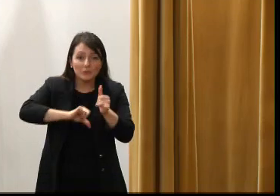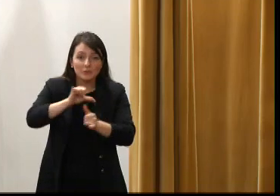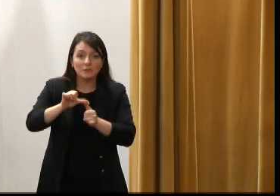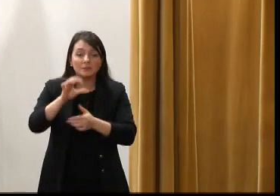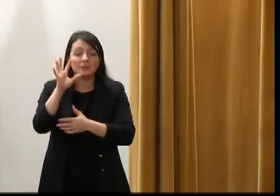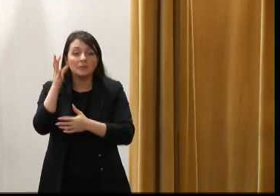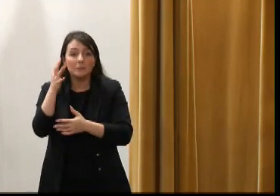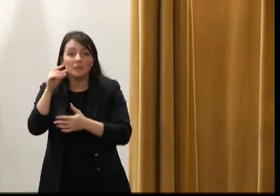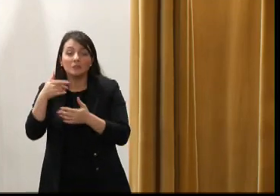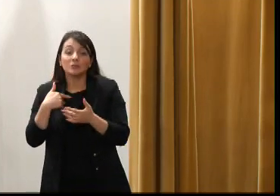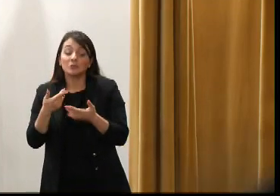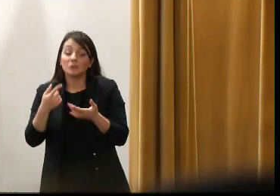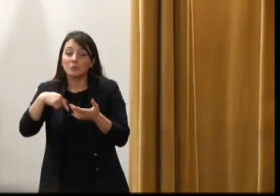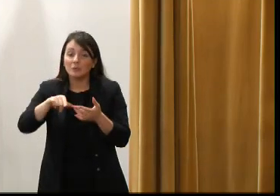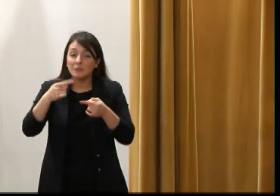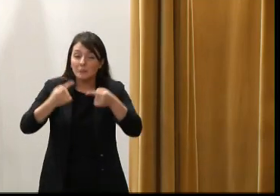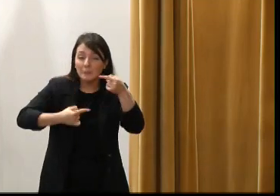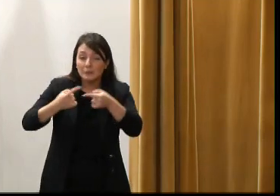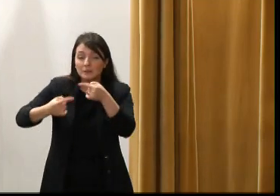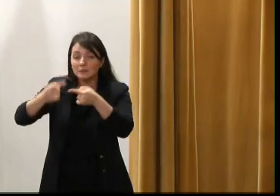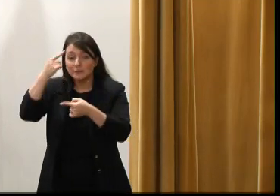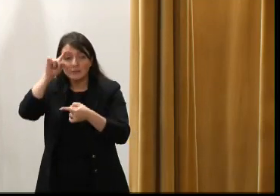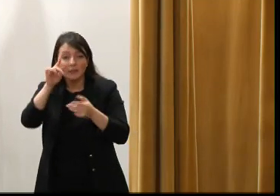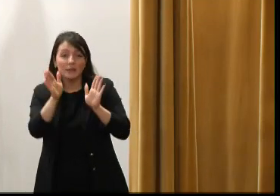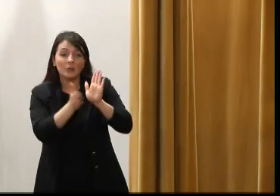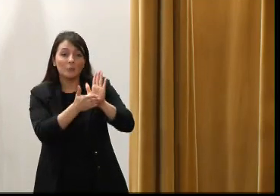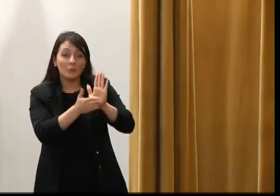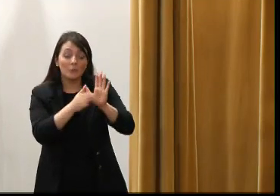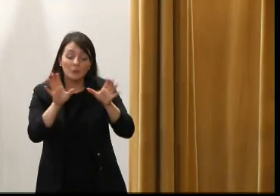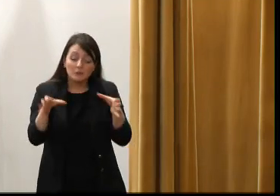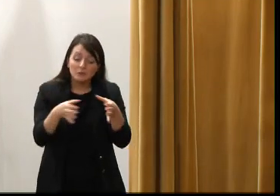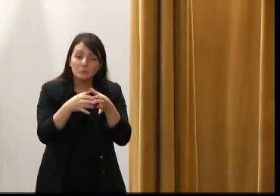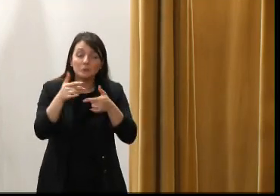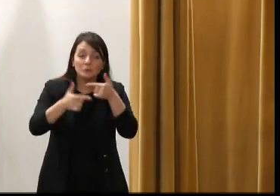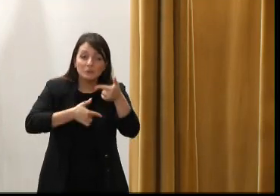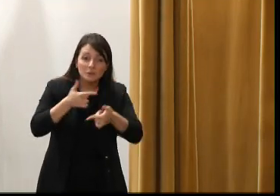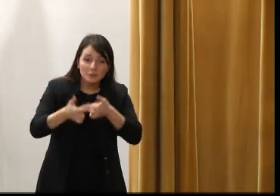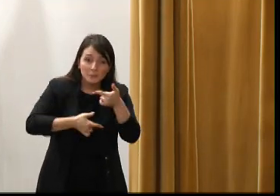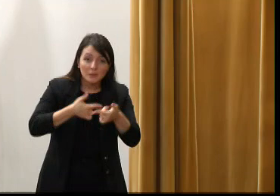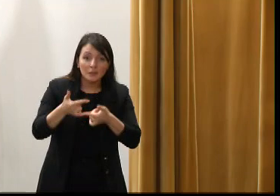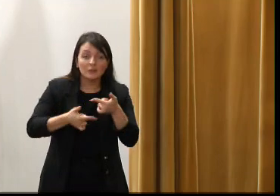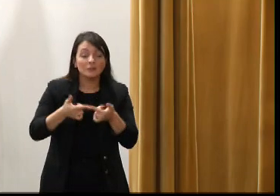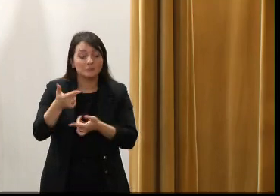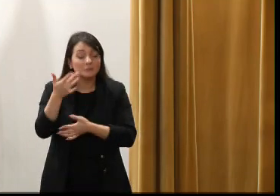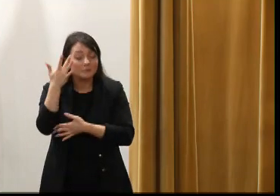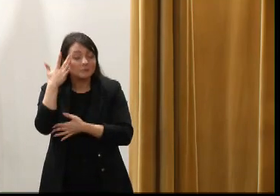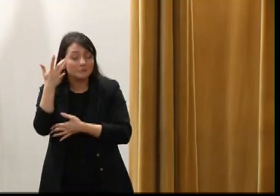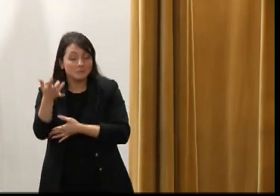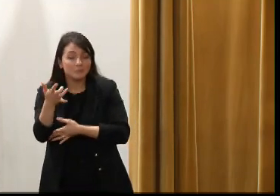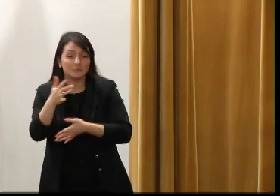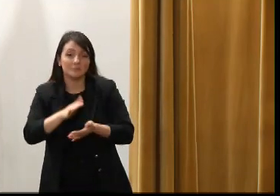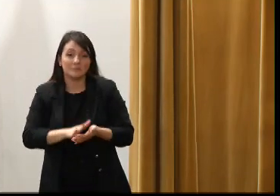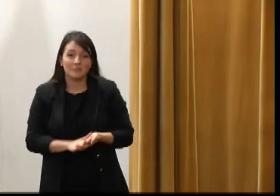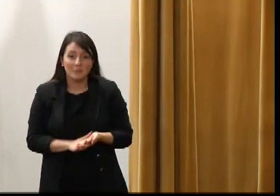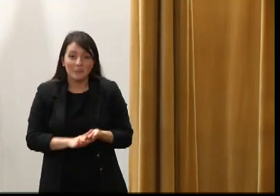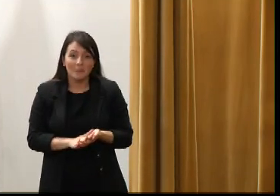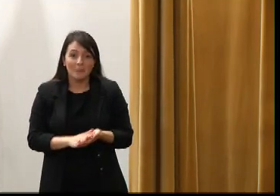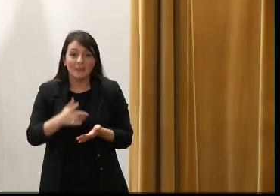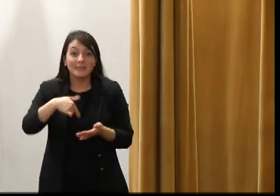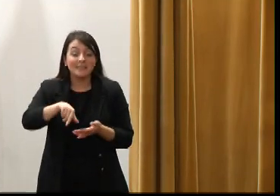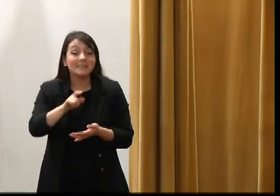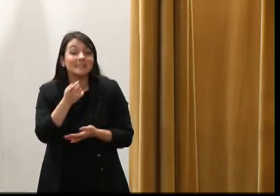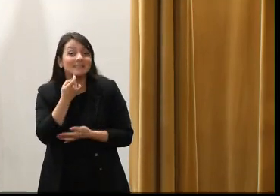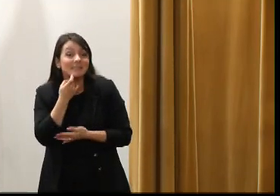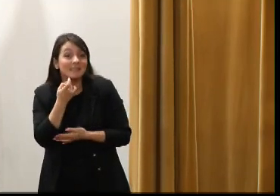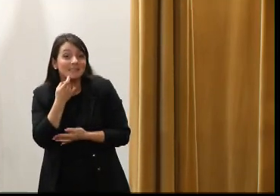nos permitirá debater ideias e propostas em grupos de trabalho no dia de amanhã. Esperamos para